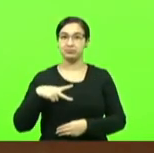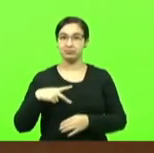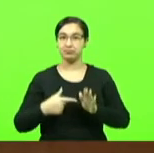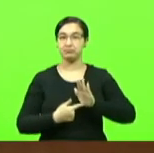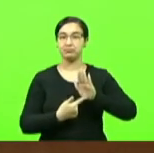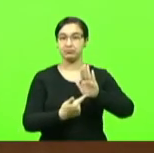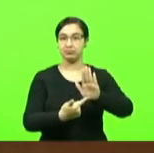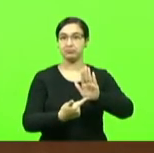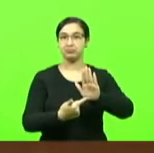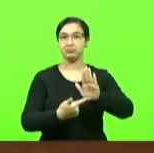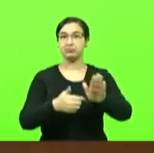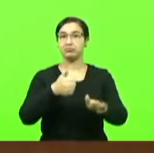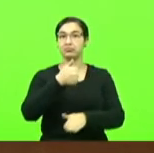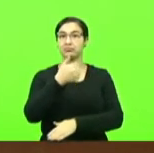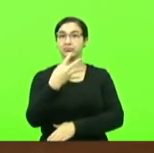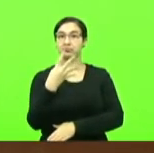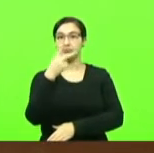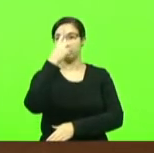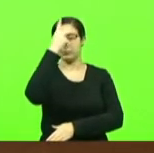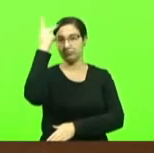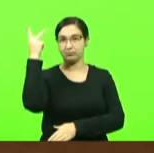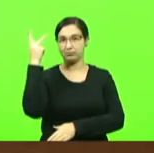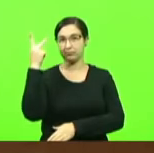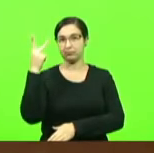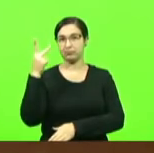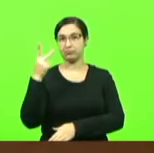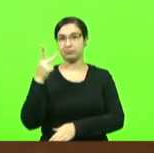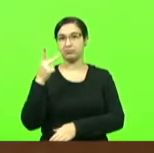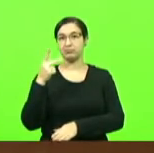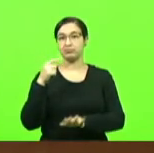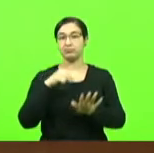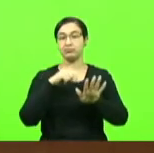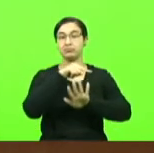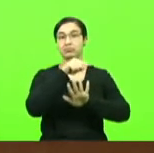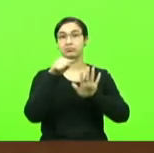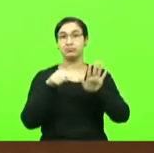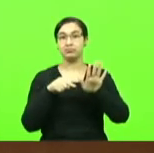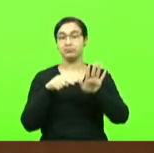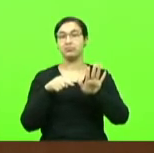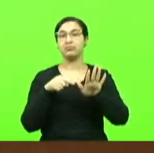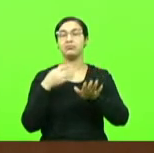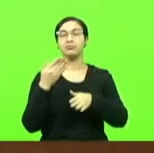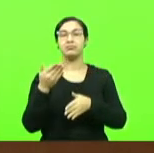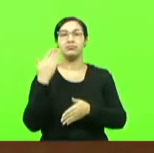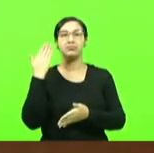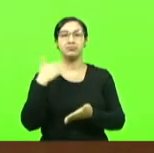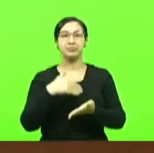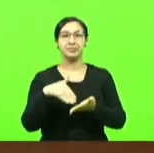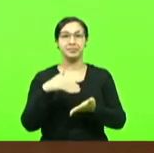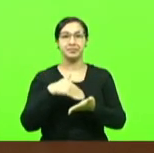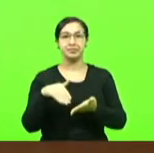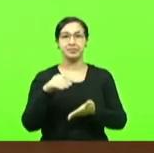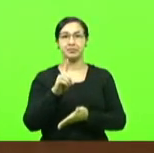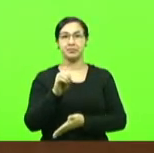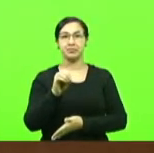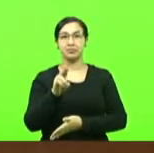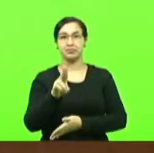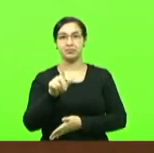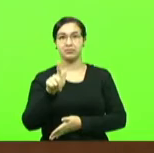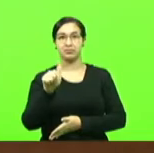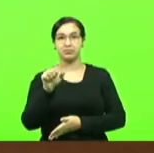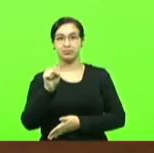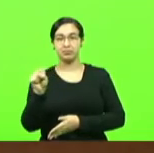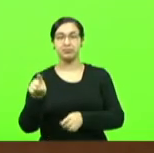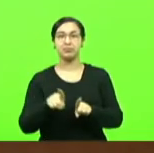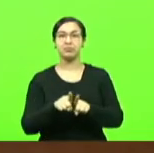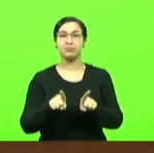14 pessoas, dentre eles estão o ex-secretário de Estado Douglas Borba, da Casa Civil, e o Elton Zeferino,